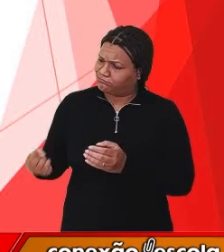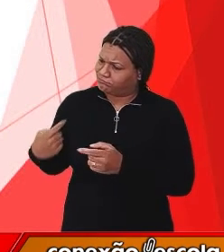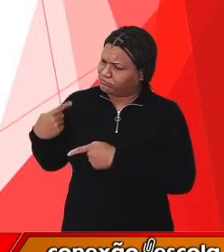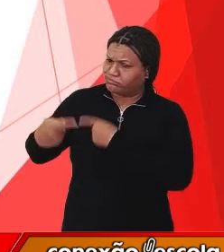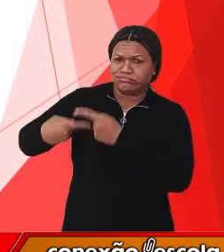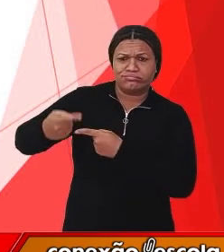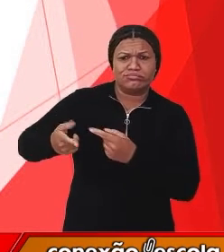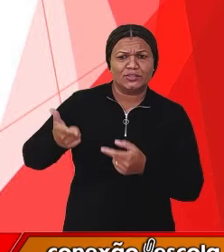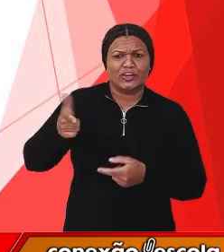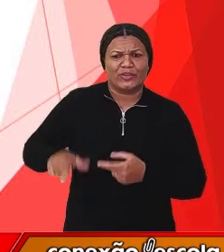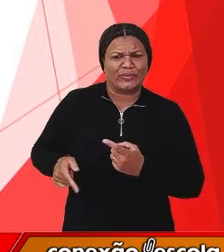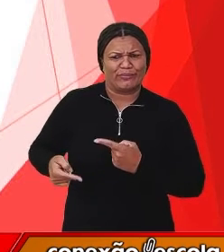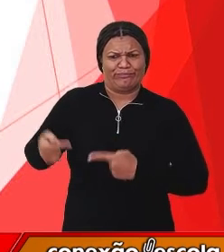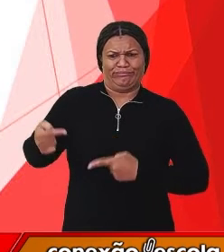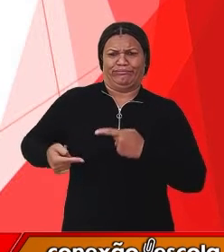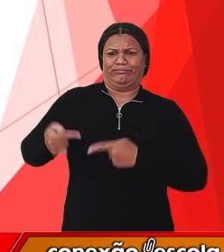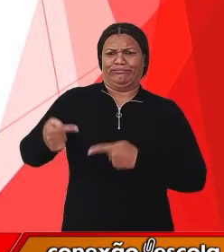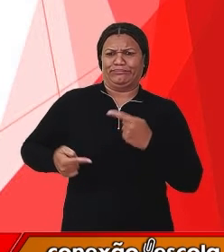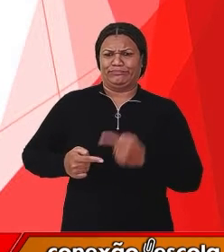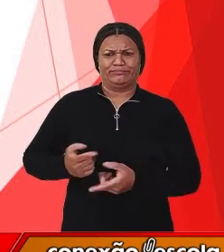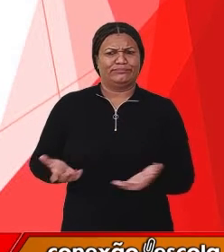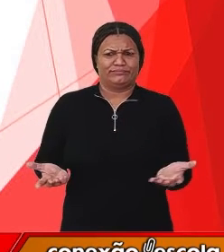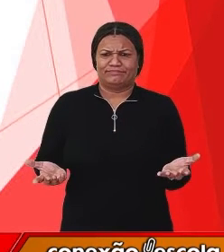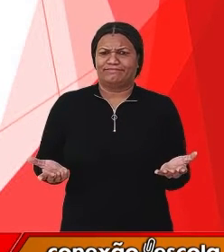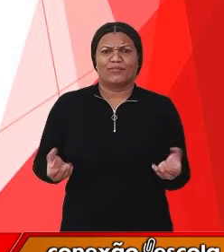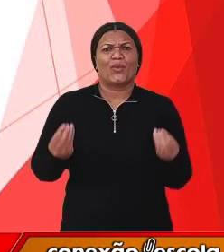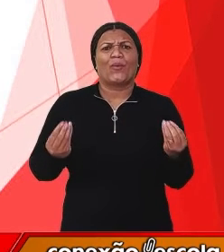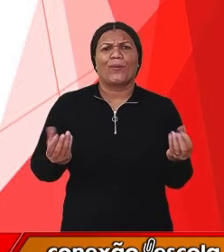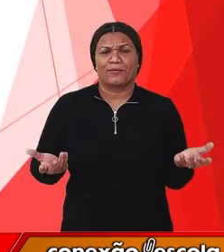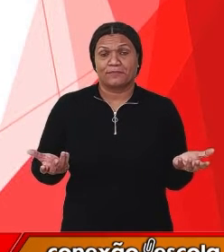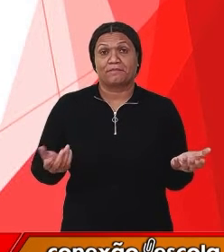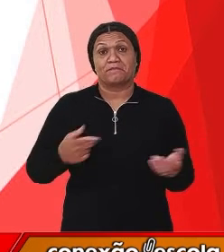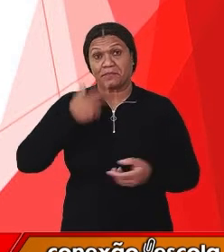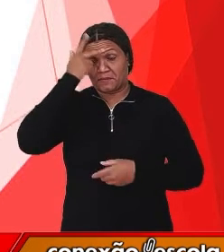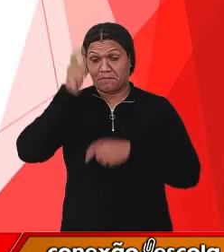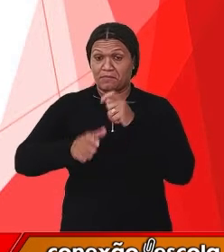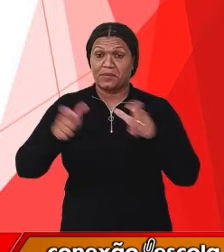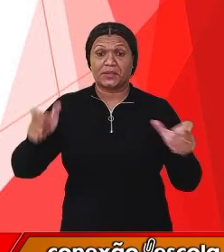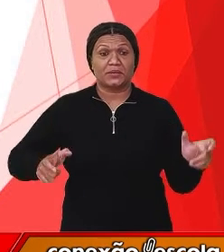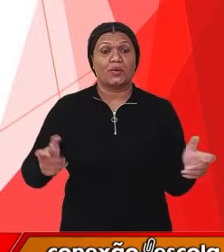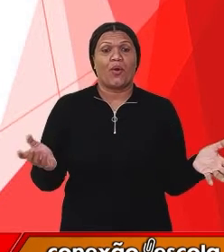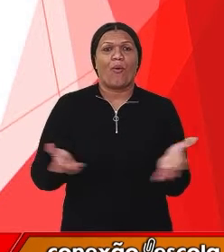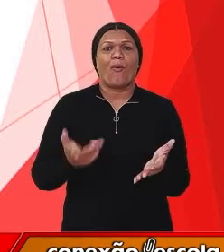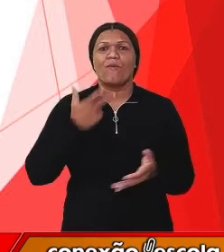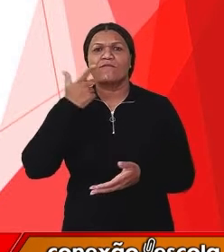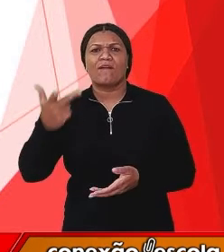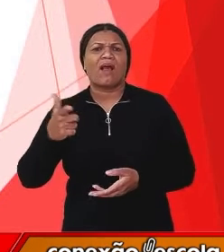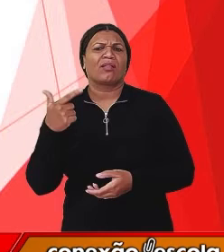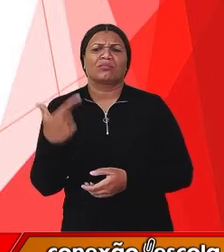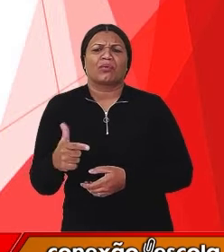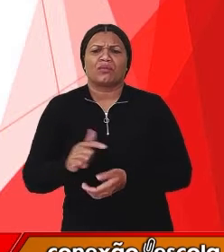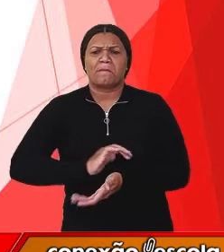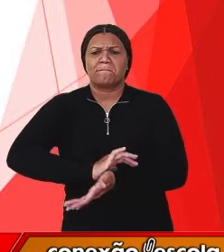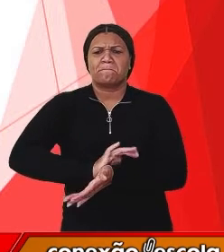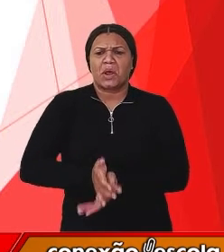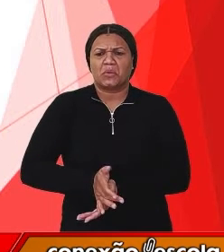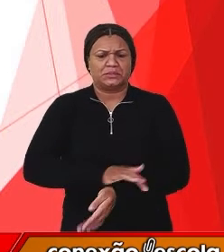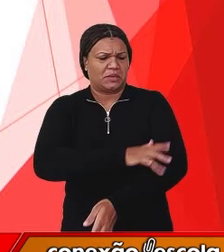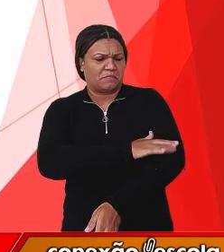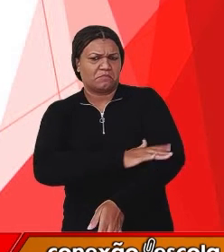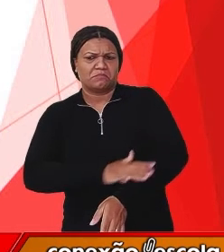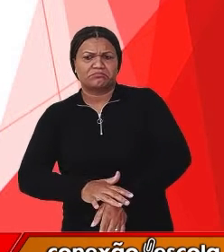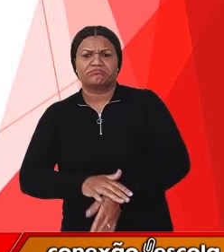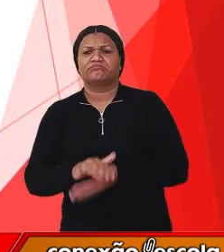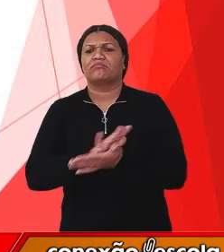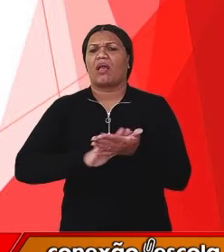novamente. Existem pessoas hoje em dia que dizem que não existe racismo no Brasil e que